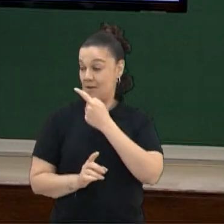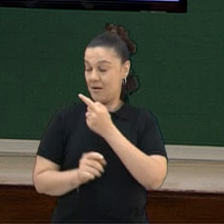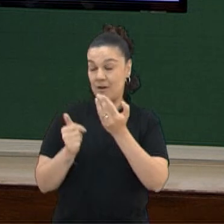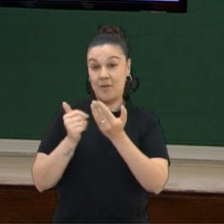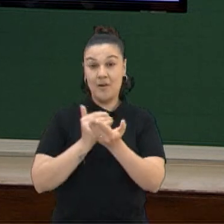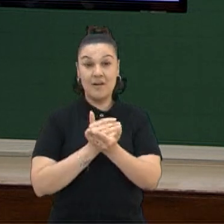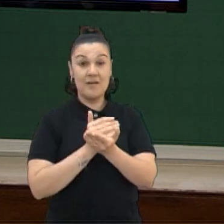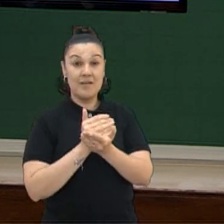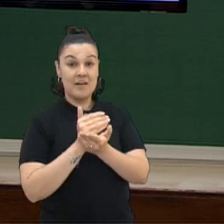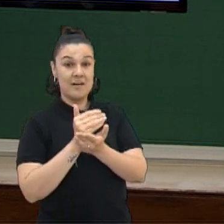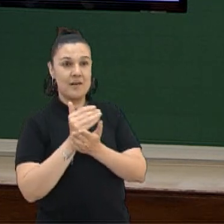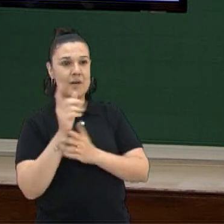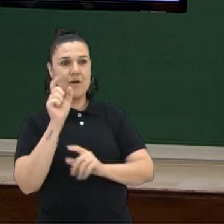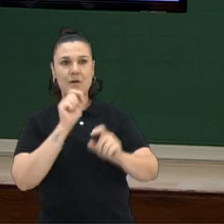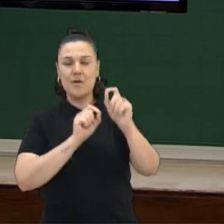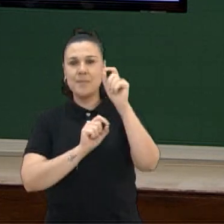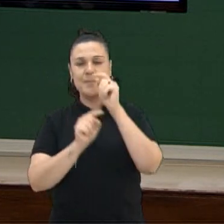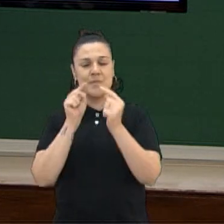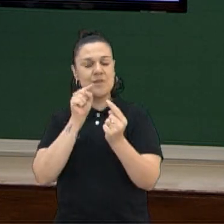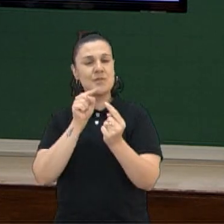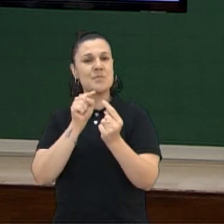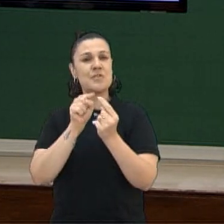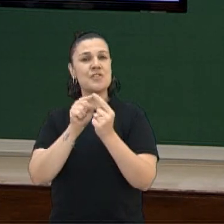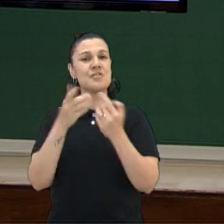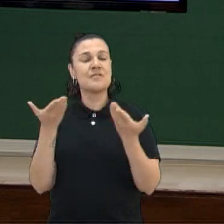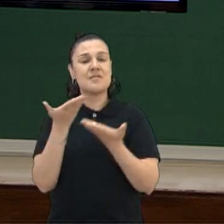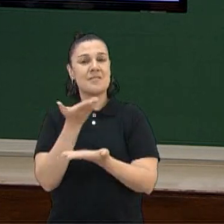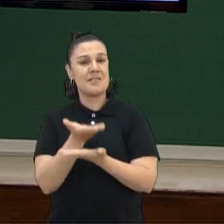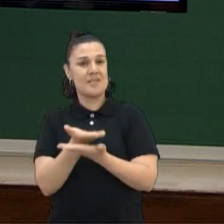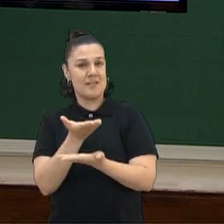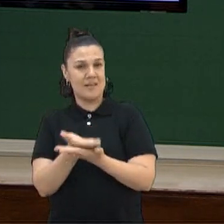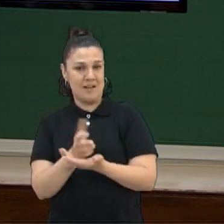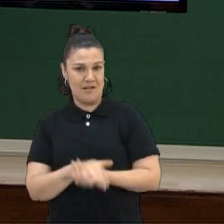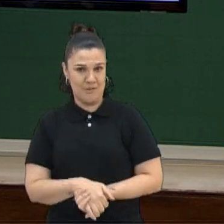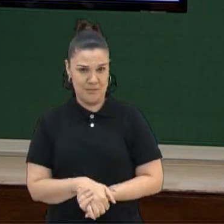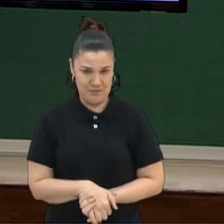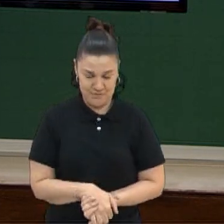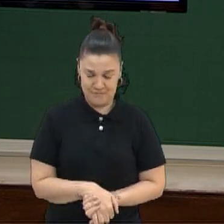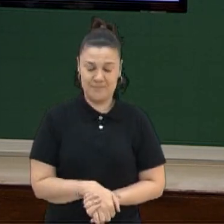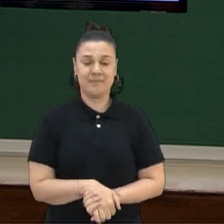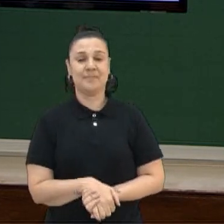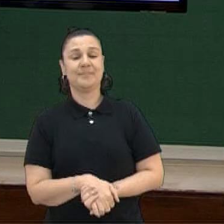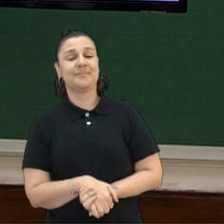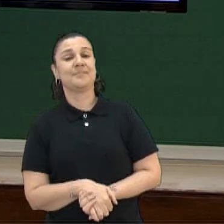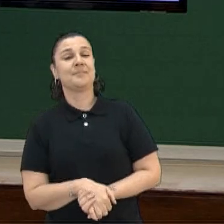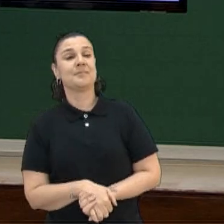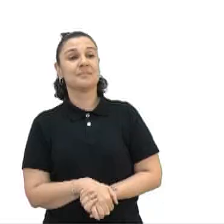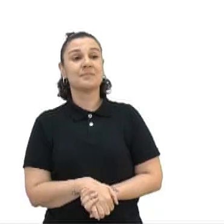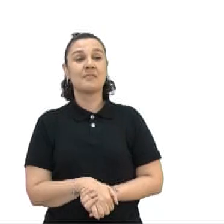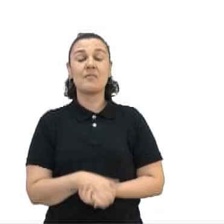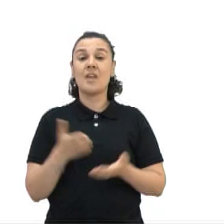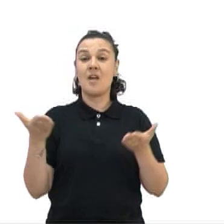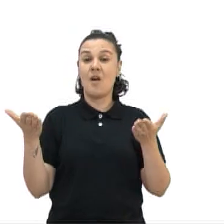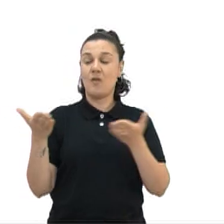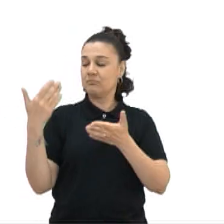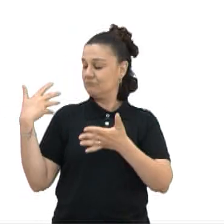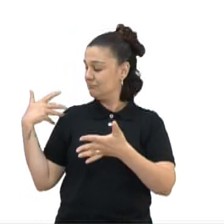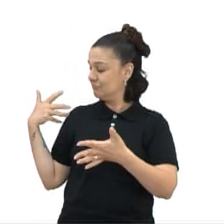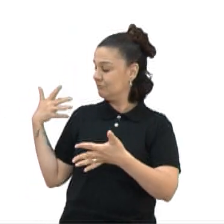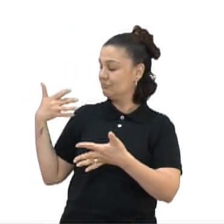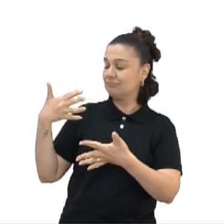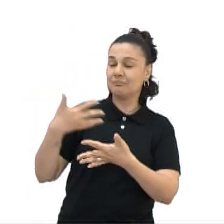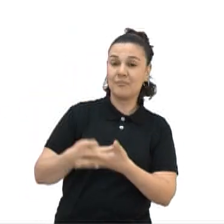gente começar, quais são os objetivos da nossa aula hoje, certo? Nós vamos relembrar